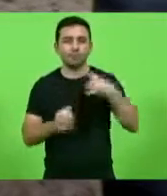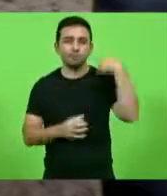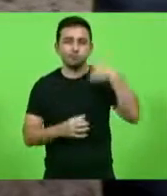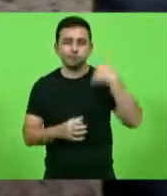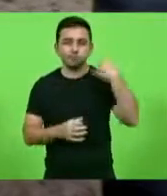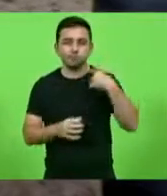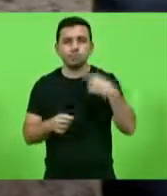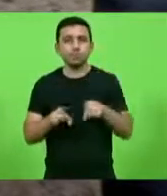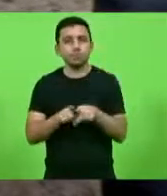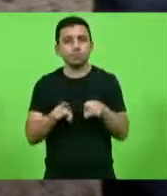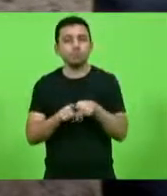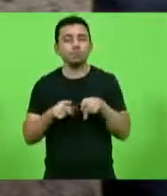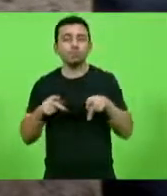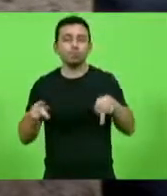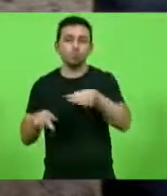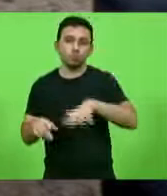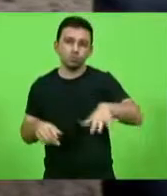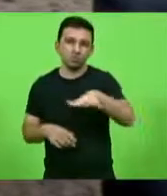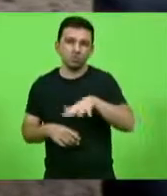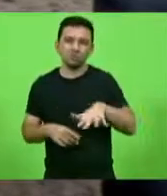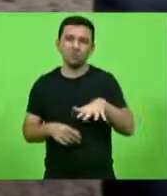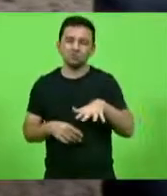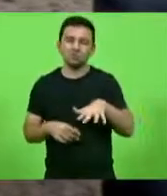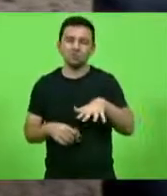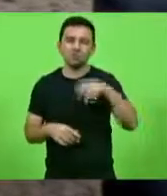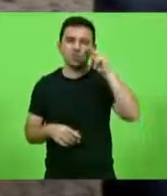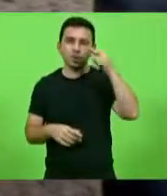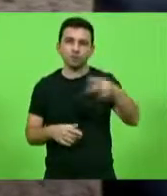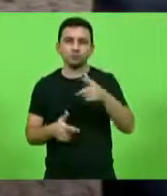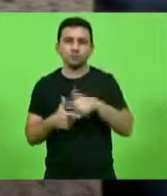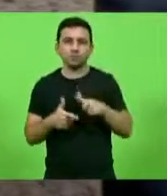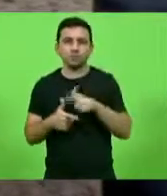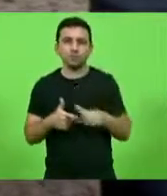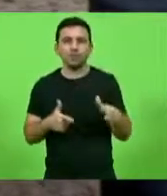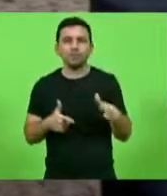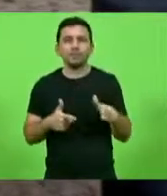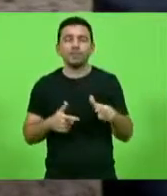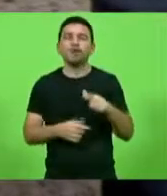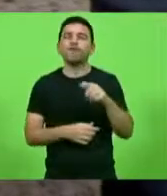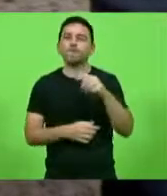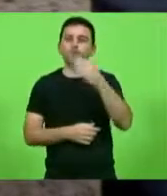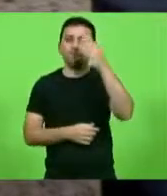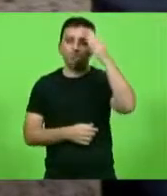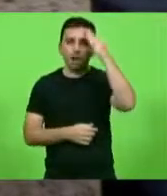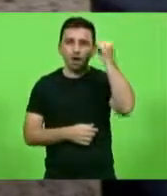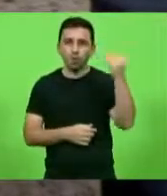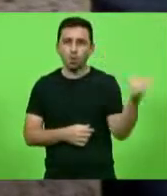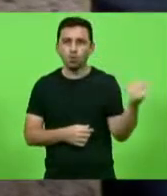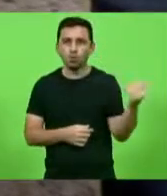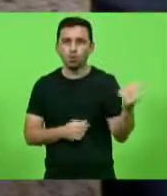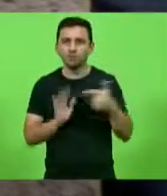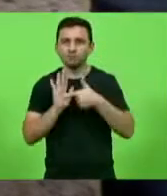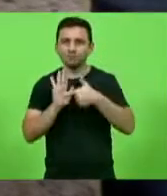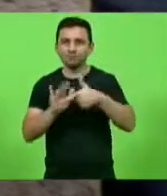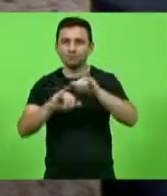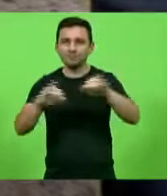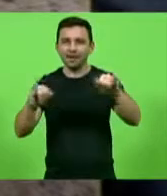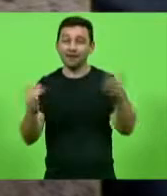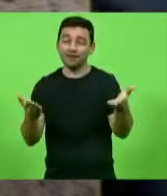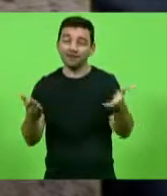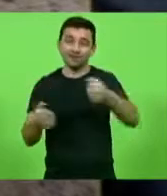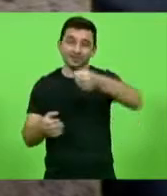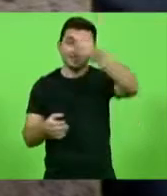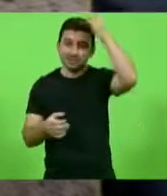inclusive promotoras, mesmo mulheres, que reconhecem esse problema. Um caso famoso deste foi o caso do Neymar